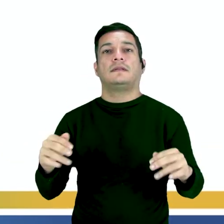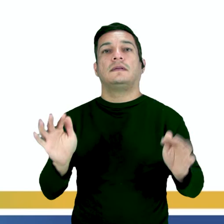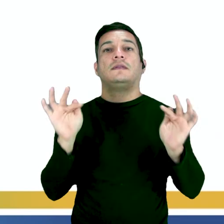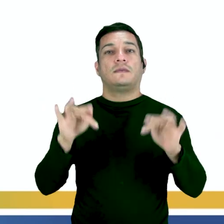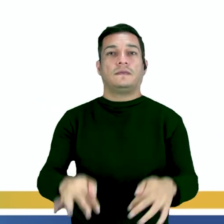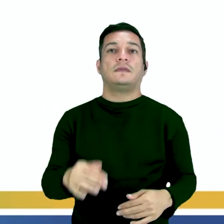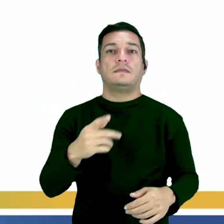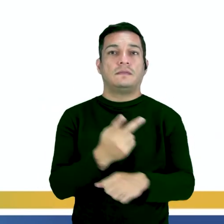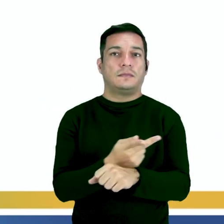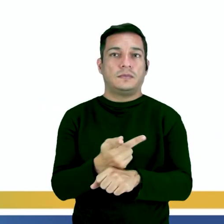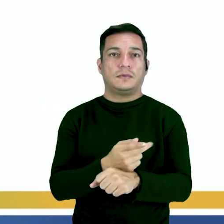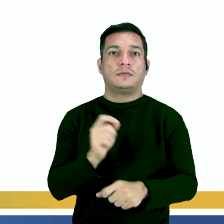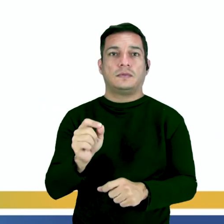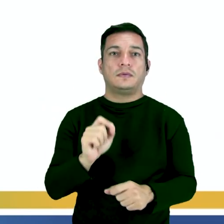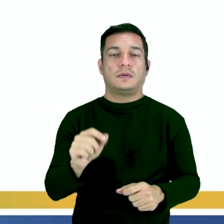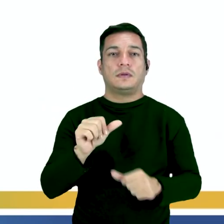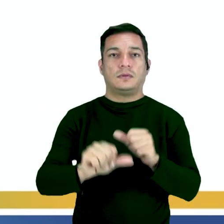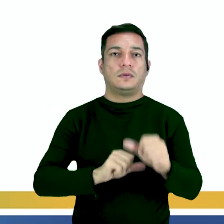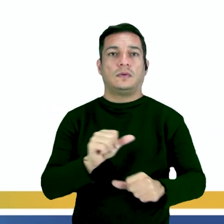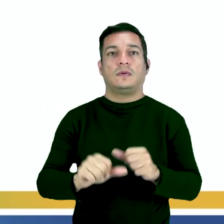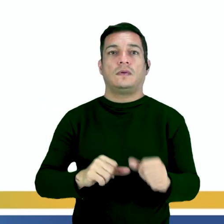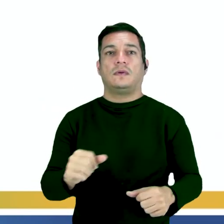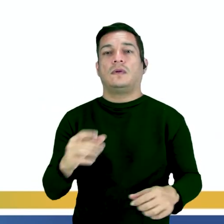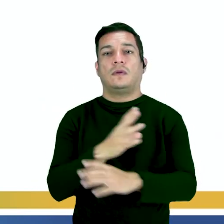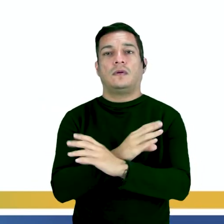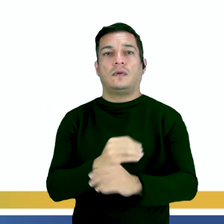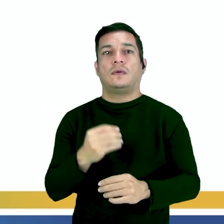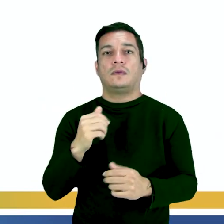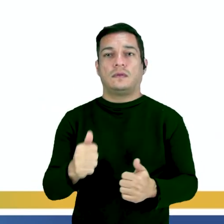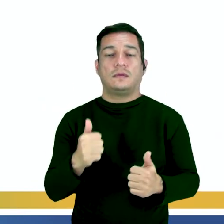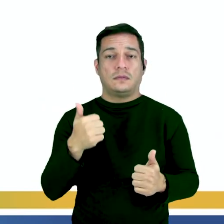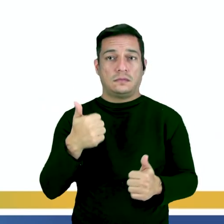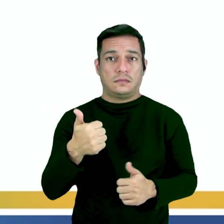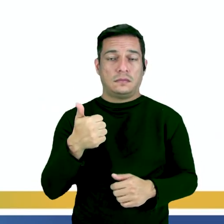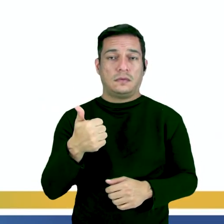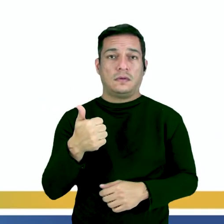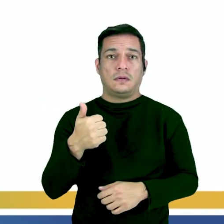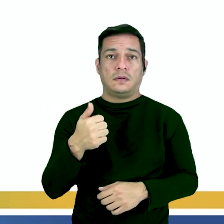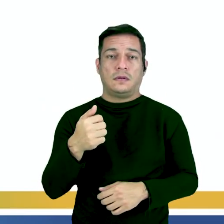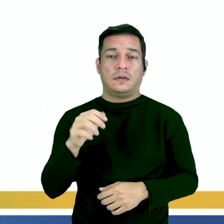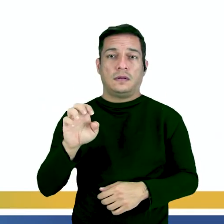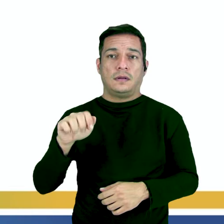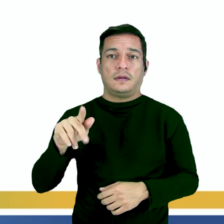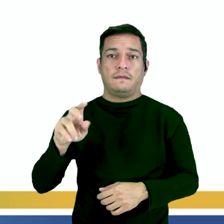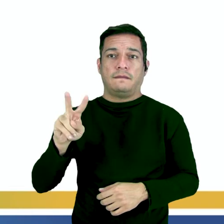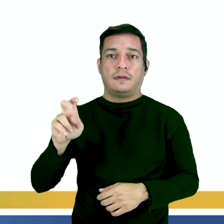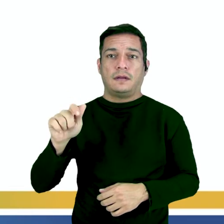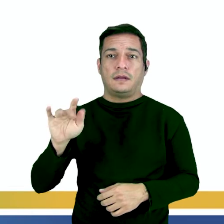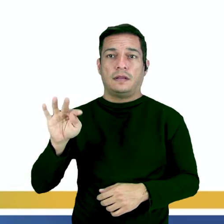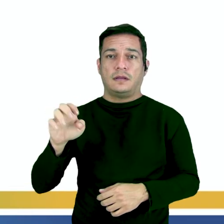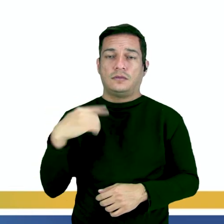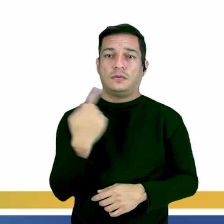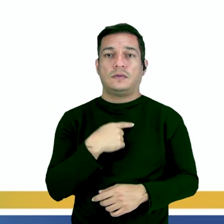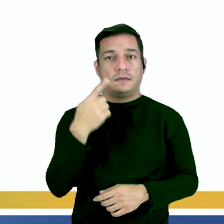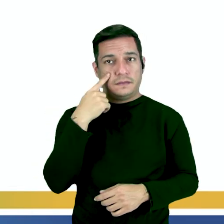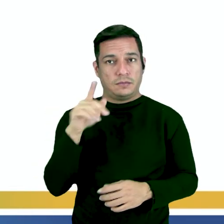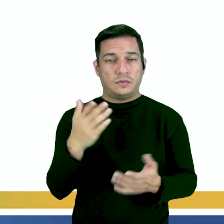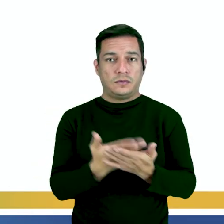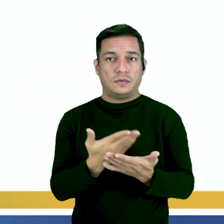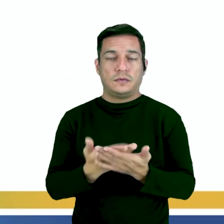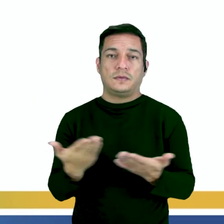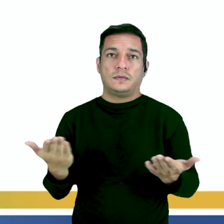por fim, busquem trocar por uma conjunção equivalente, como nós podemos observar hoje na nossa